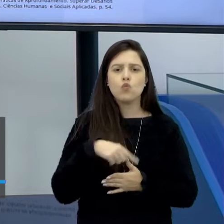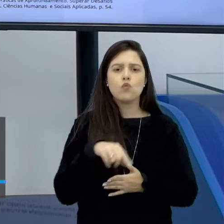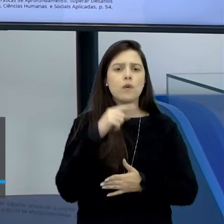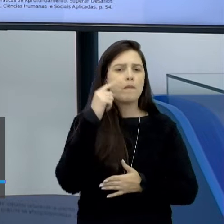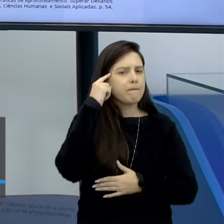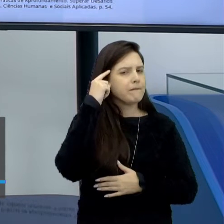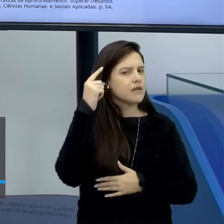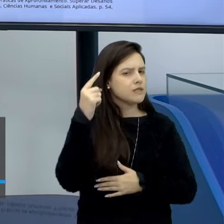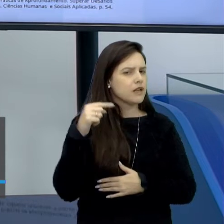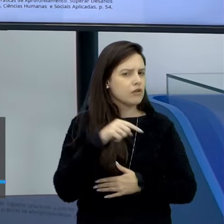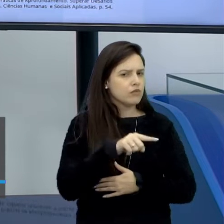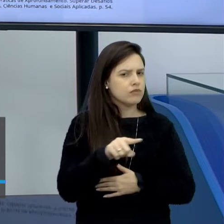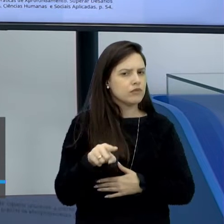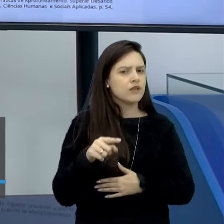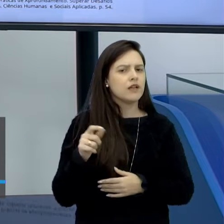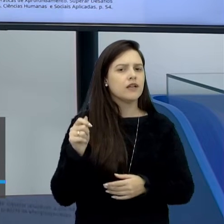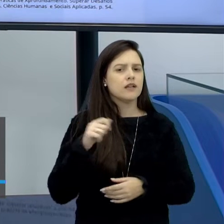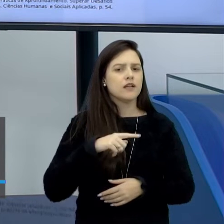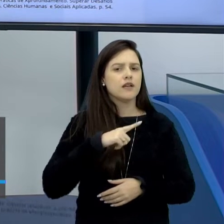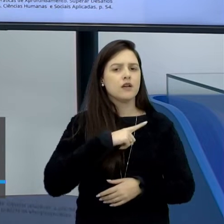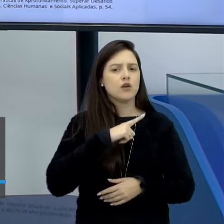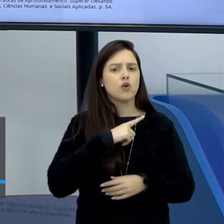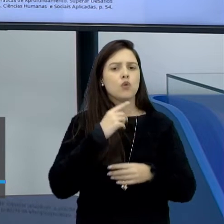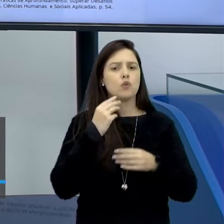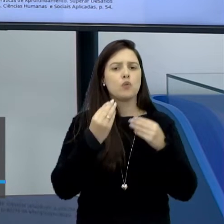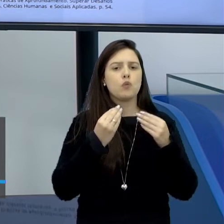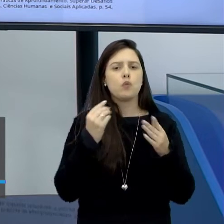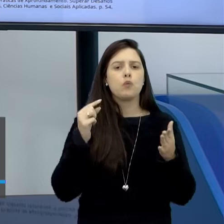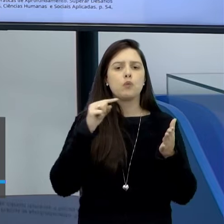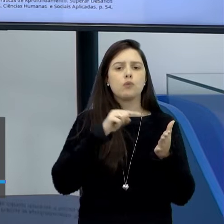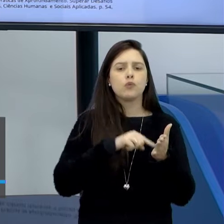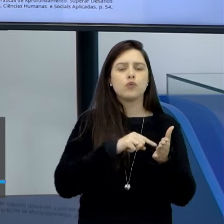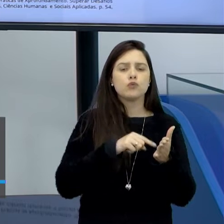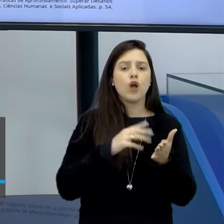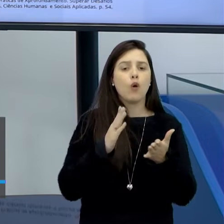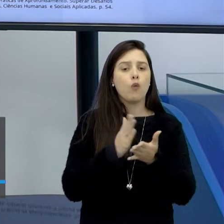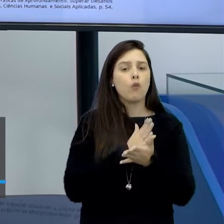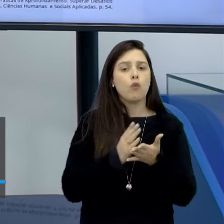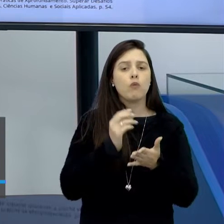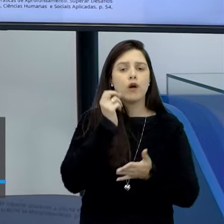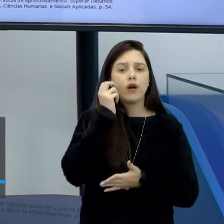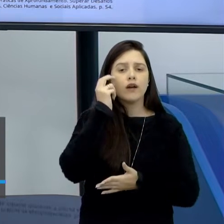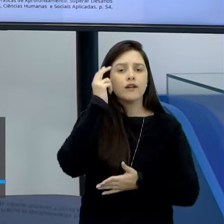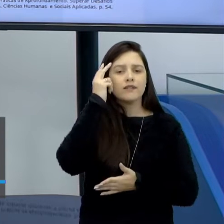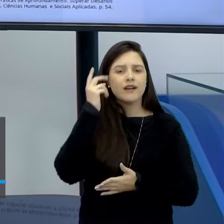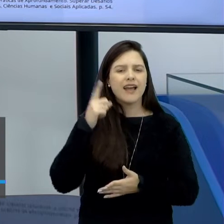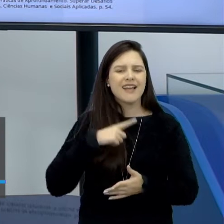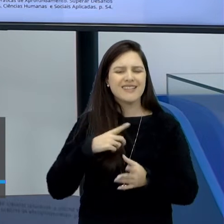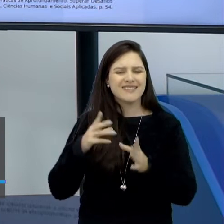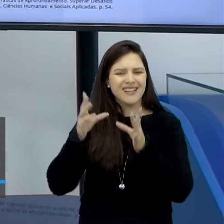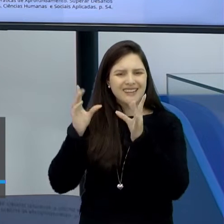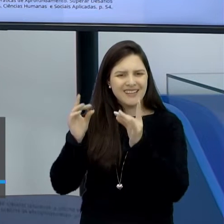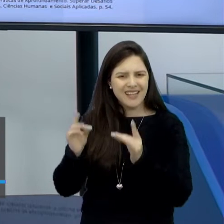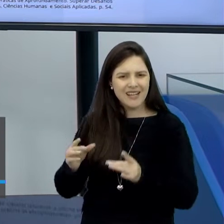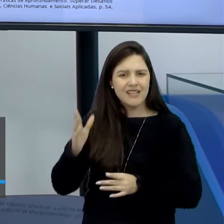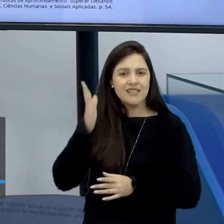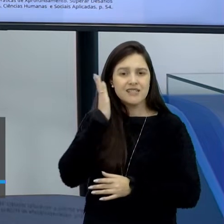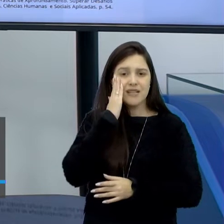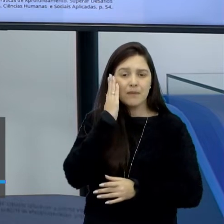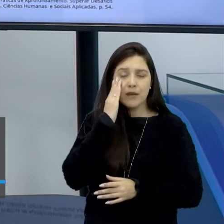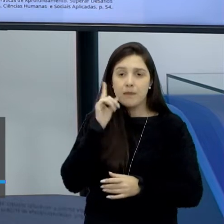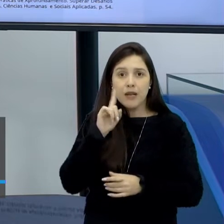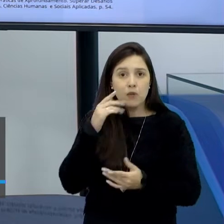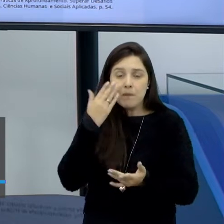pensamento etnocêntrico, ele vem sobrepondo algumas culturas. Então, para que essas técnicas e saberes não se